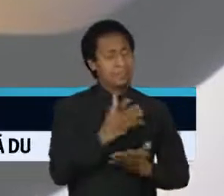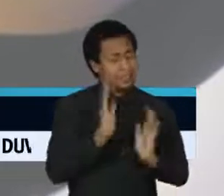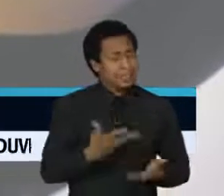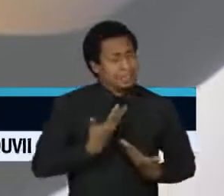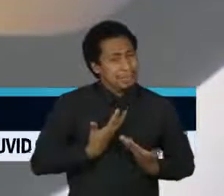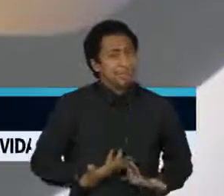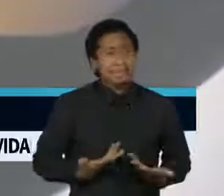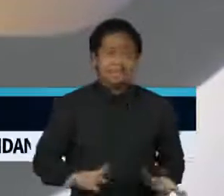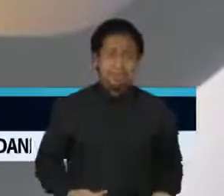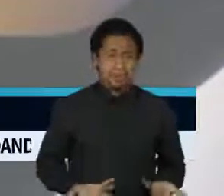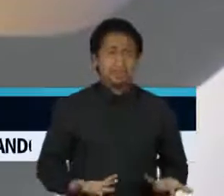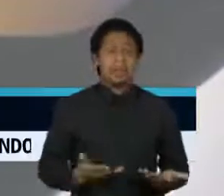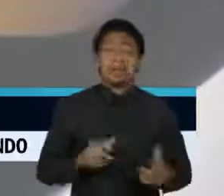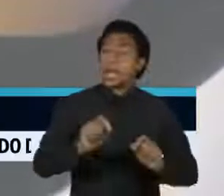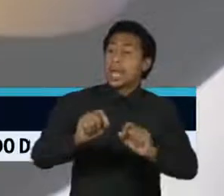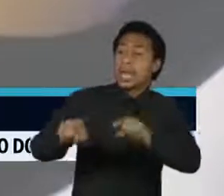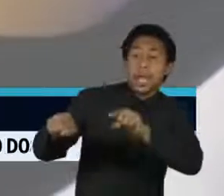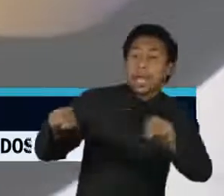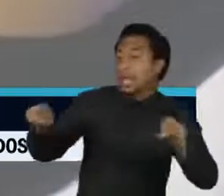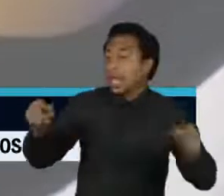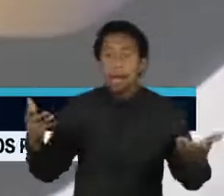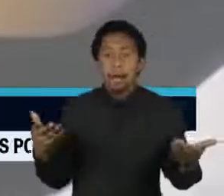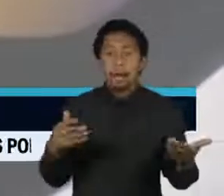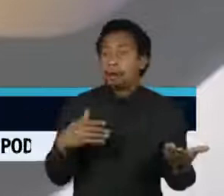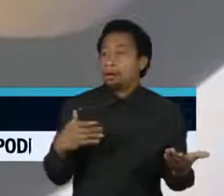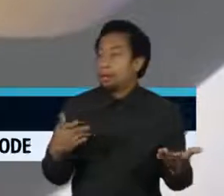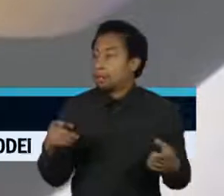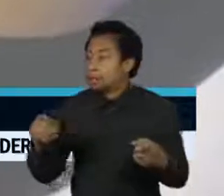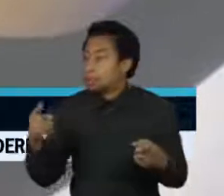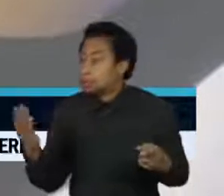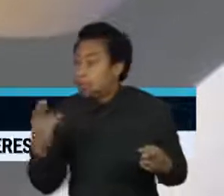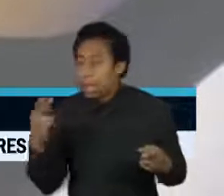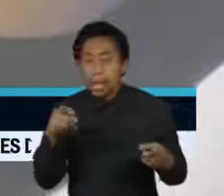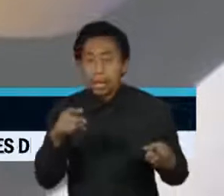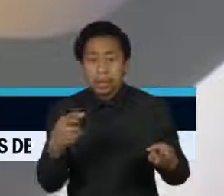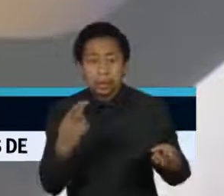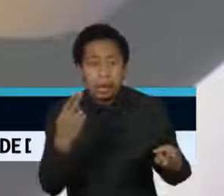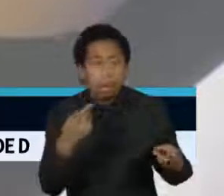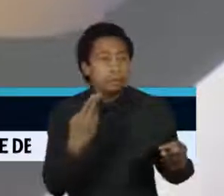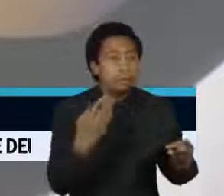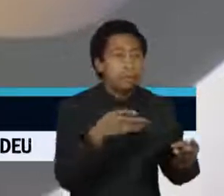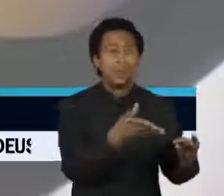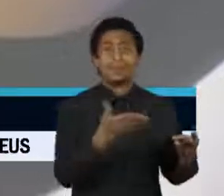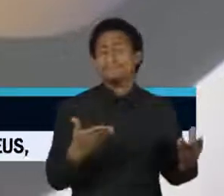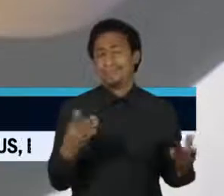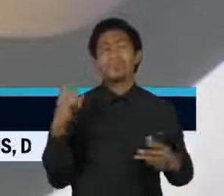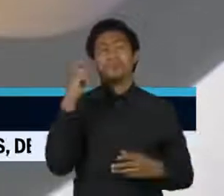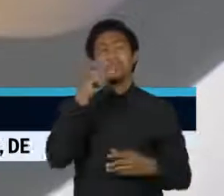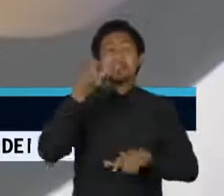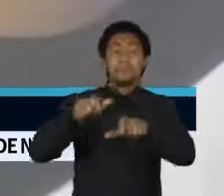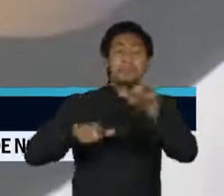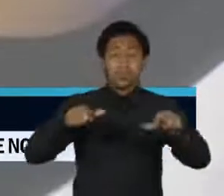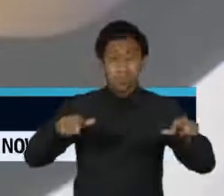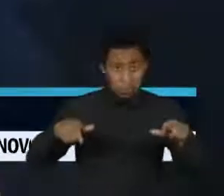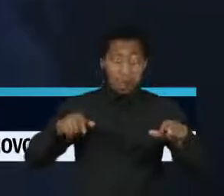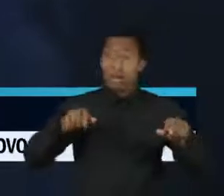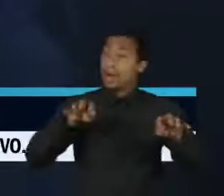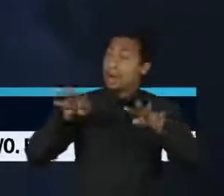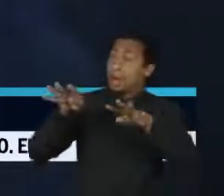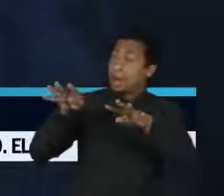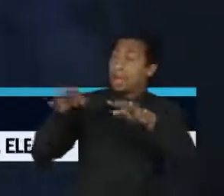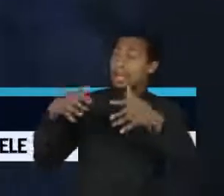viáveis para que isso possa se realizar essa terceira via seja como for ela chega muito cansada ouvido do eleitor brasileiro